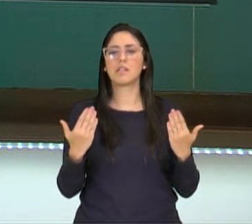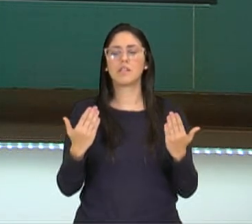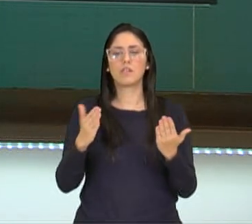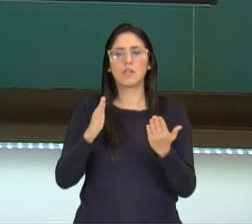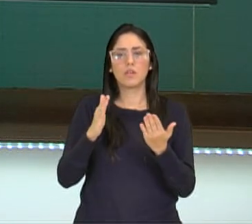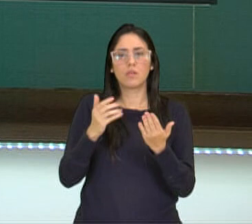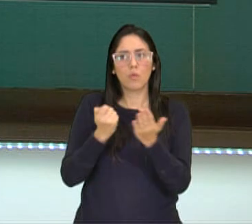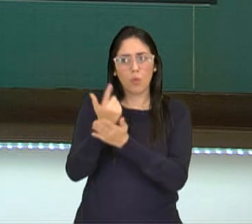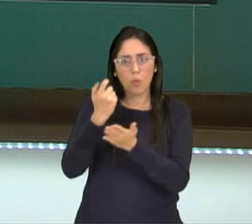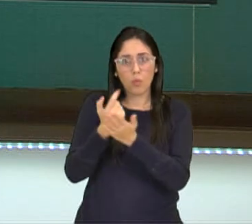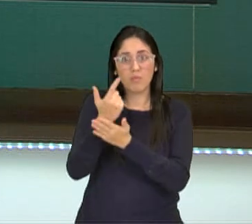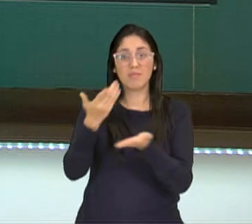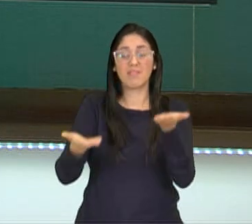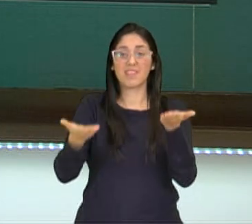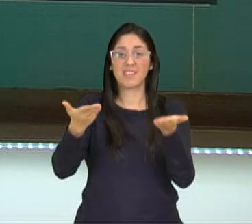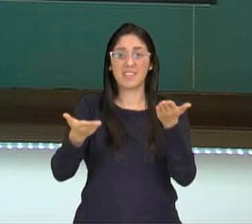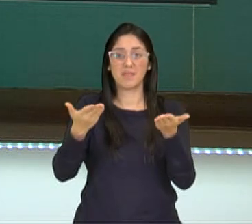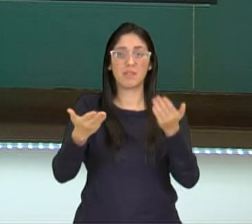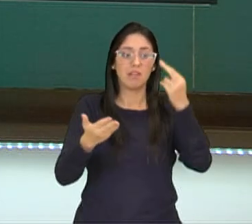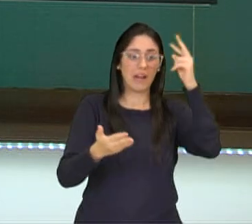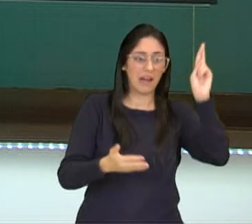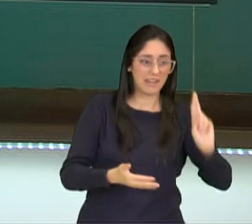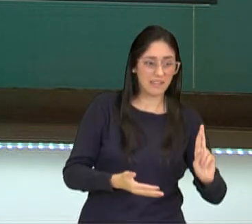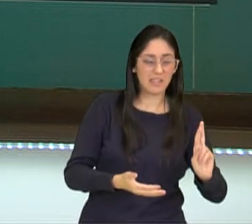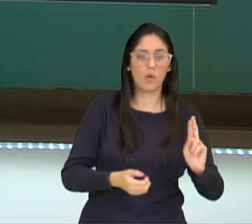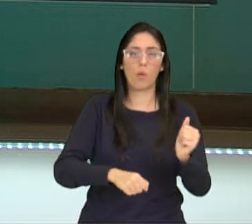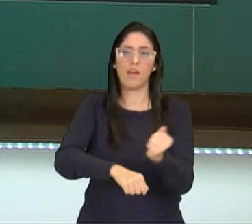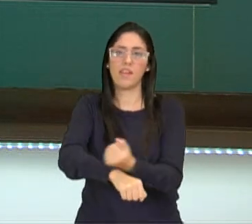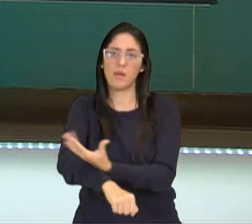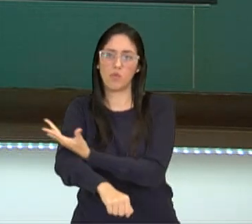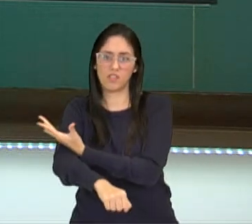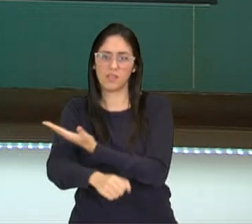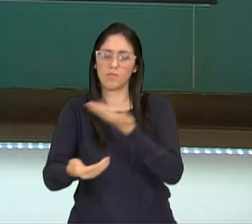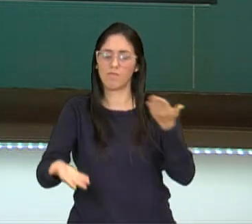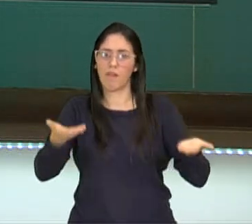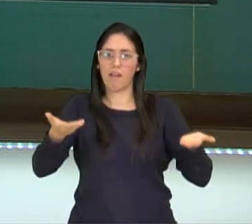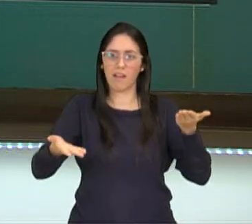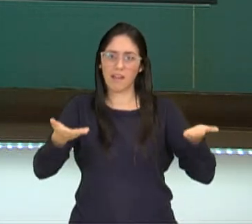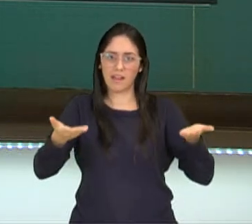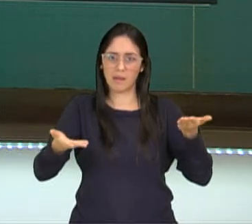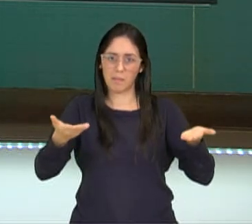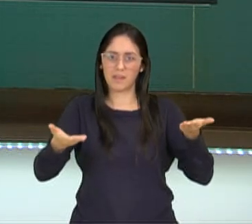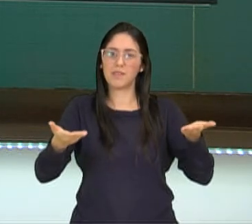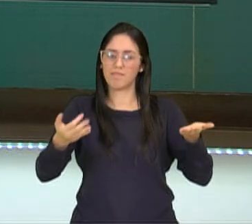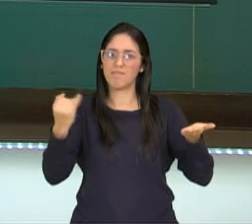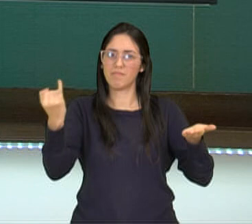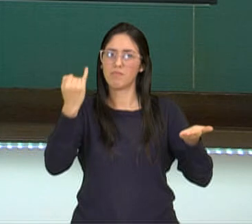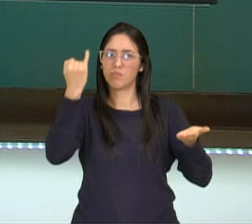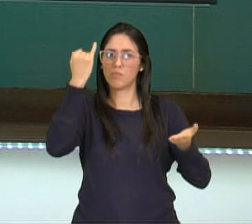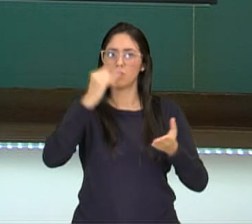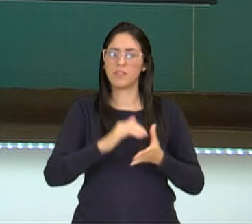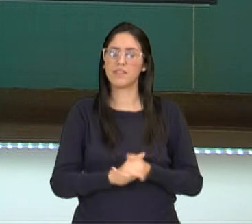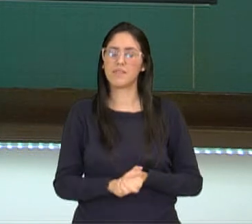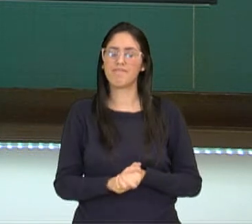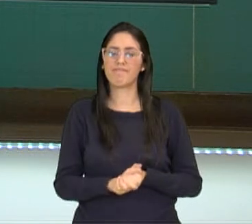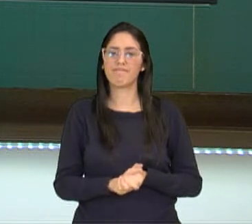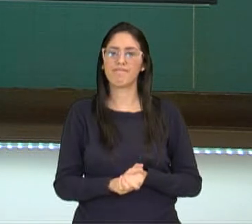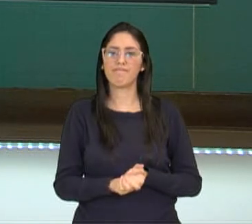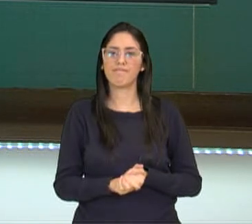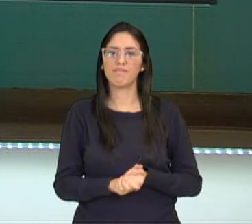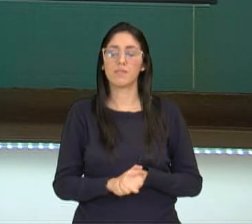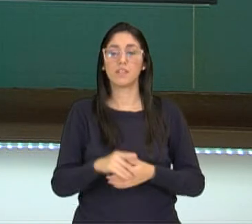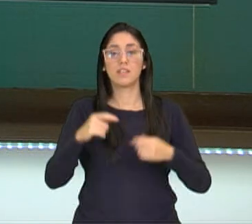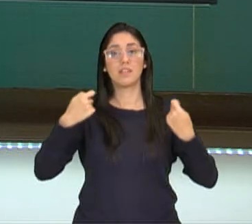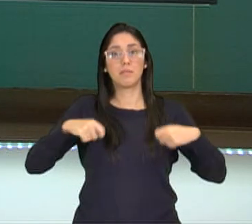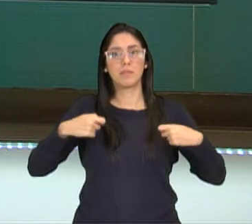entre razão e emoção. Que sentido, que pensamento desperta na gente? Exatamente, a gente precisa